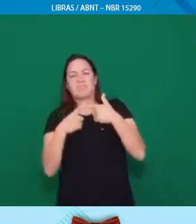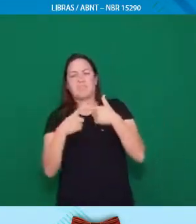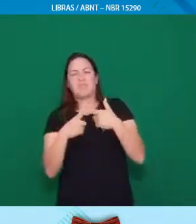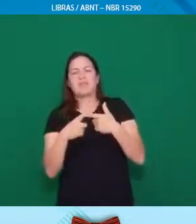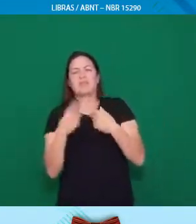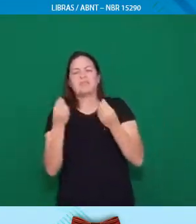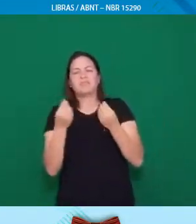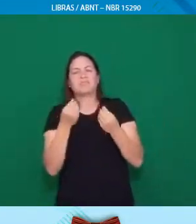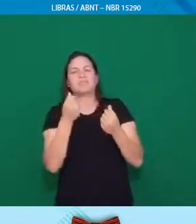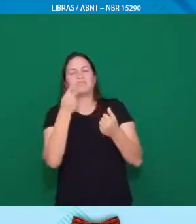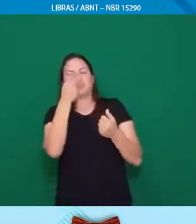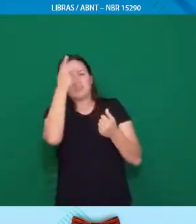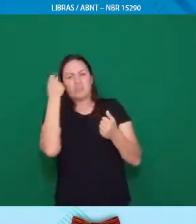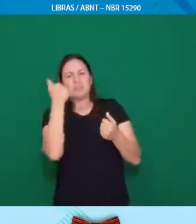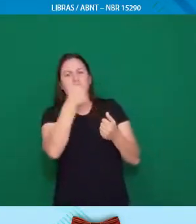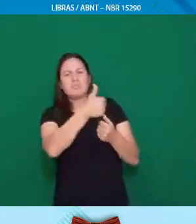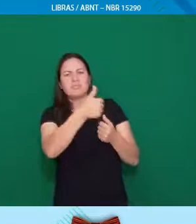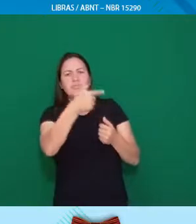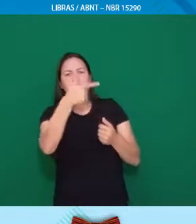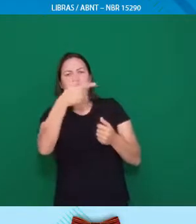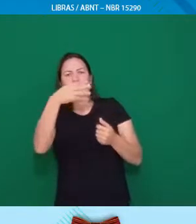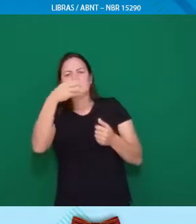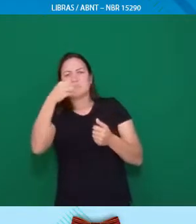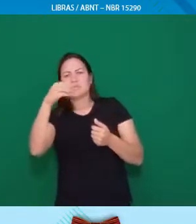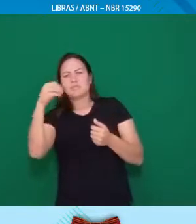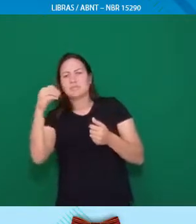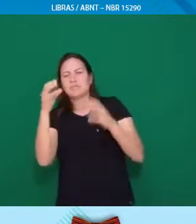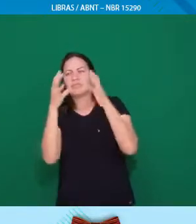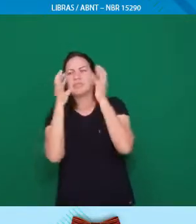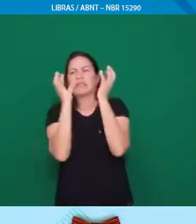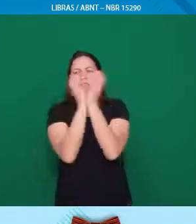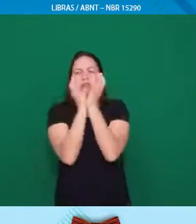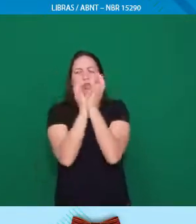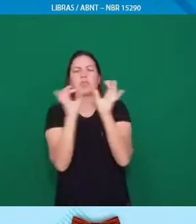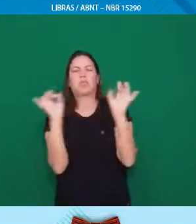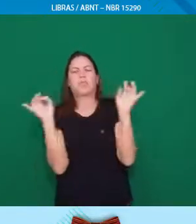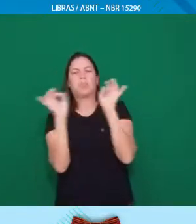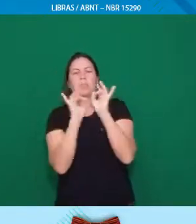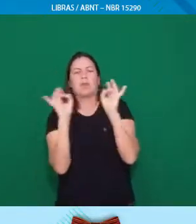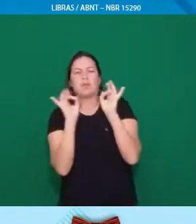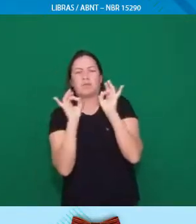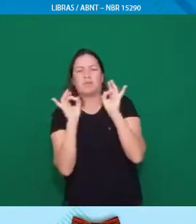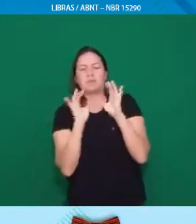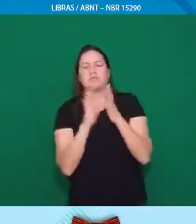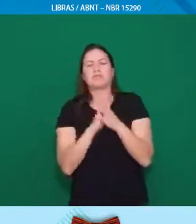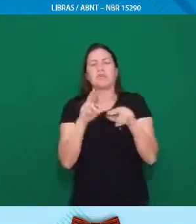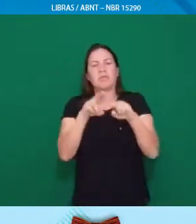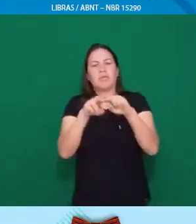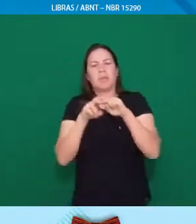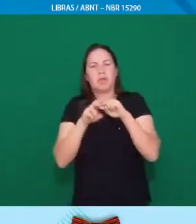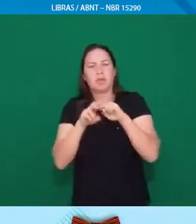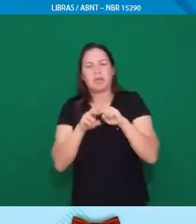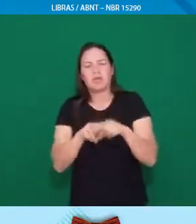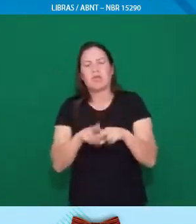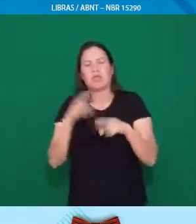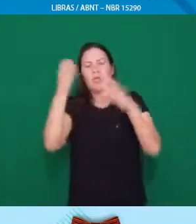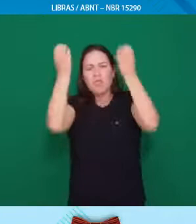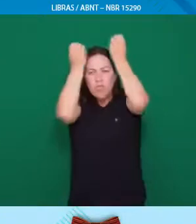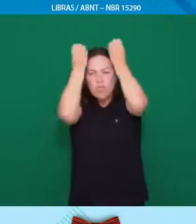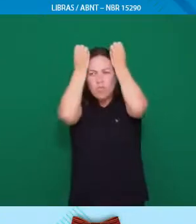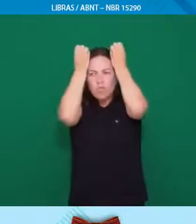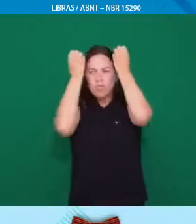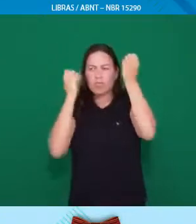realmente para atender 1.200 pessoas você tem que ter uma equipe excepcional e é por isso que eu mexo em dá